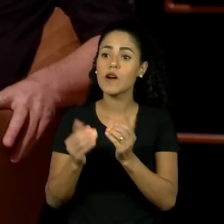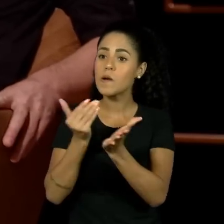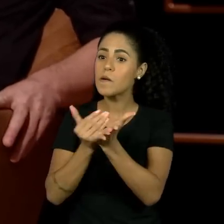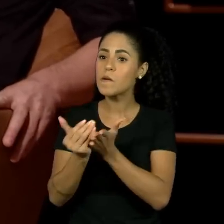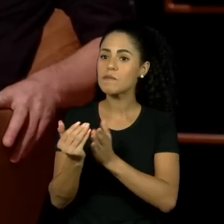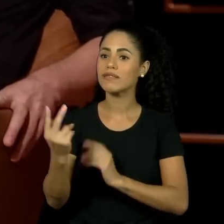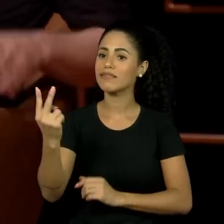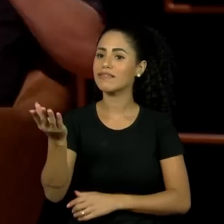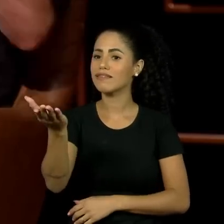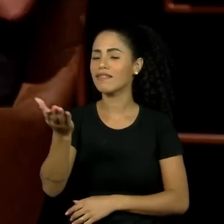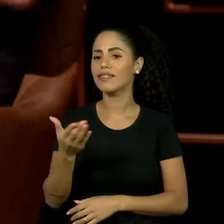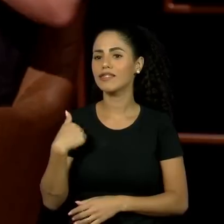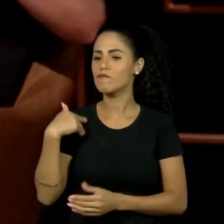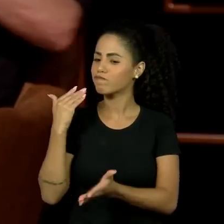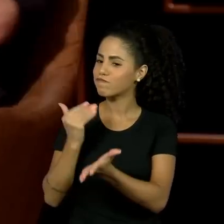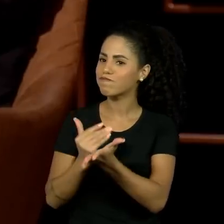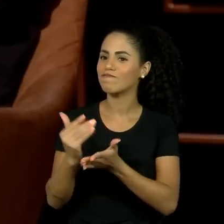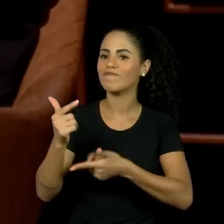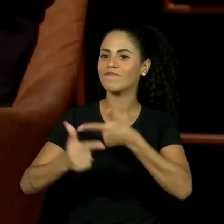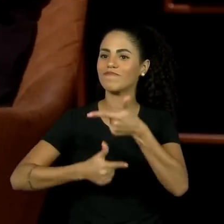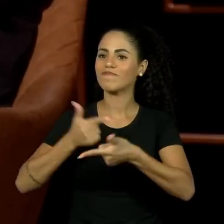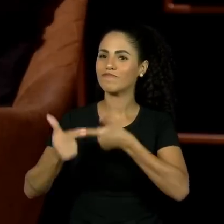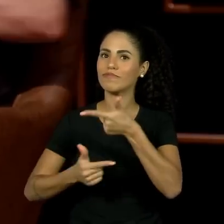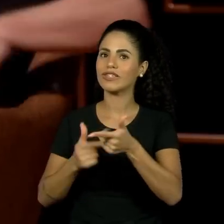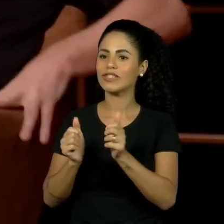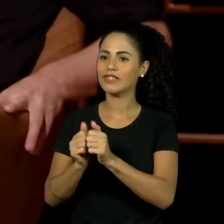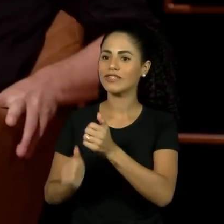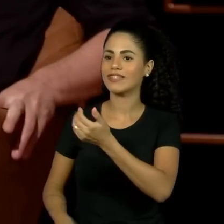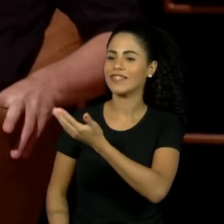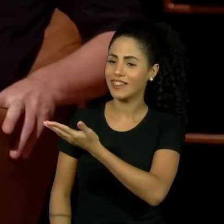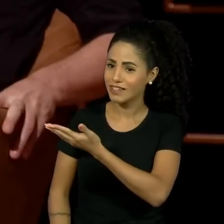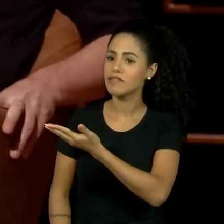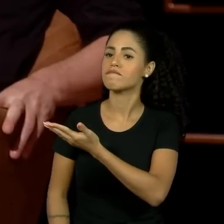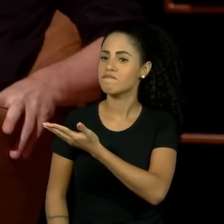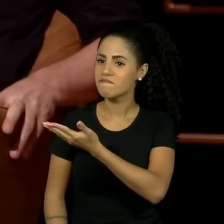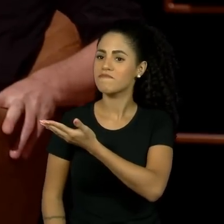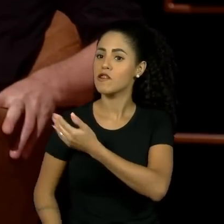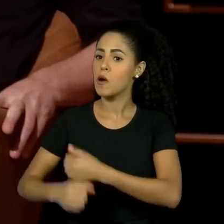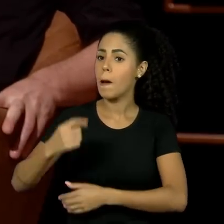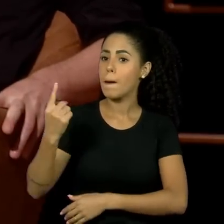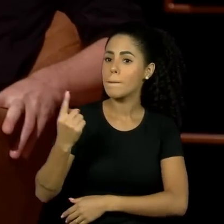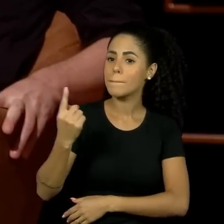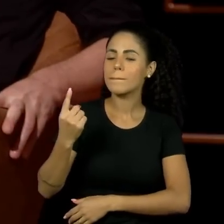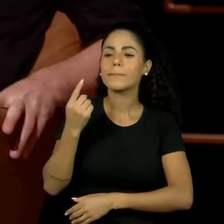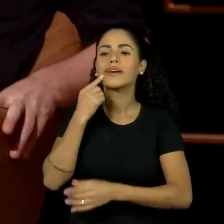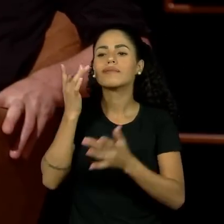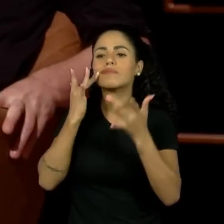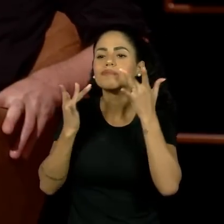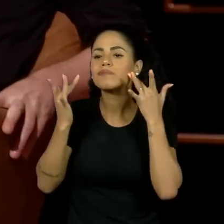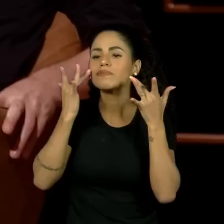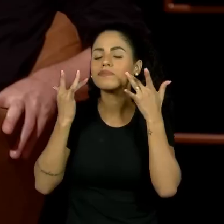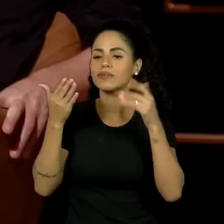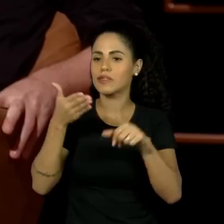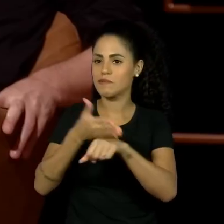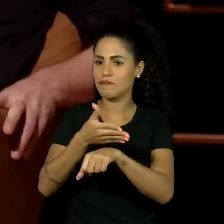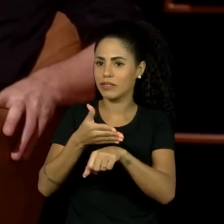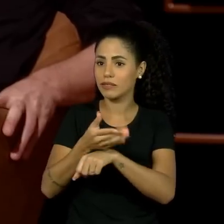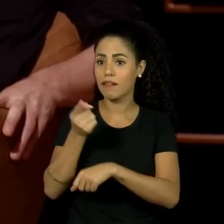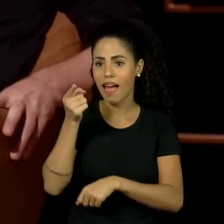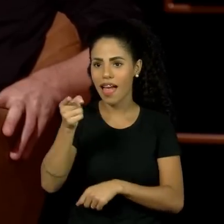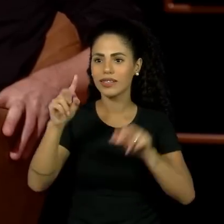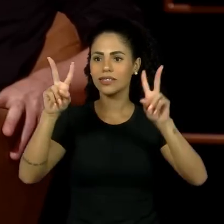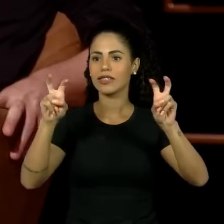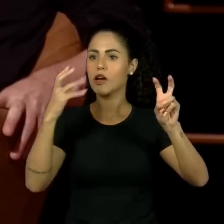essa gente. Logo depois de Chorus Line, a primeira peça que eu fiz foi essa